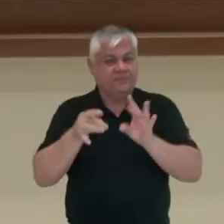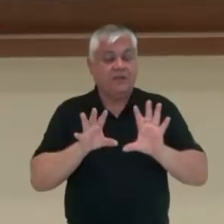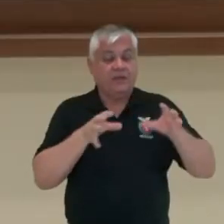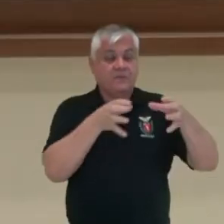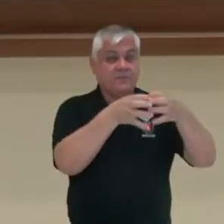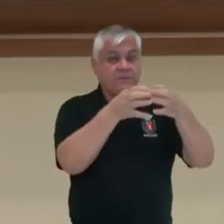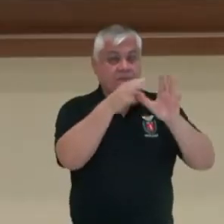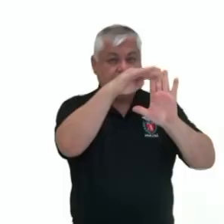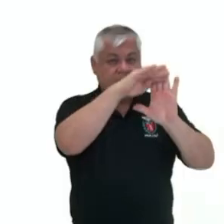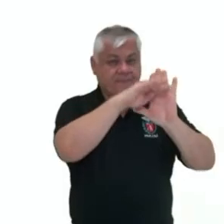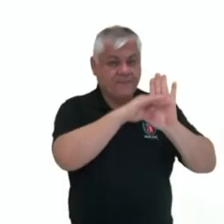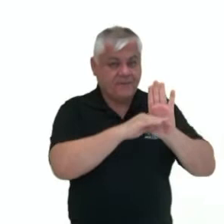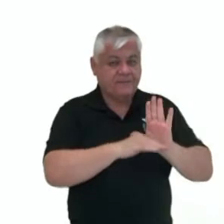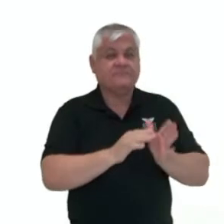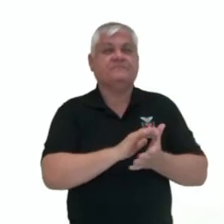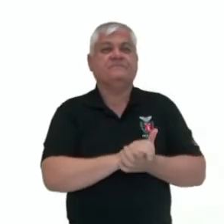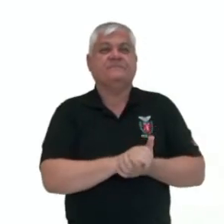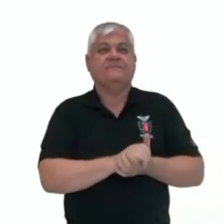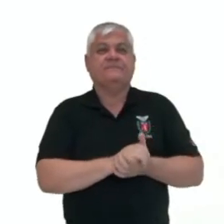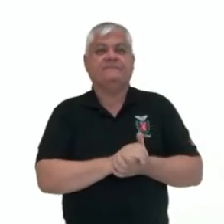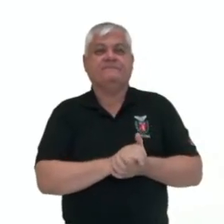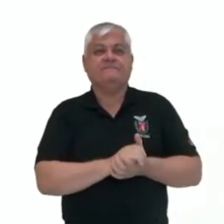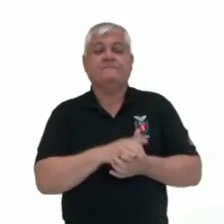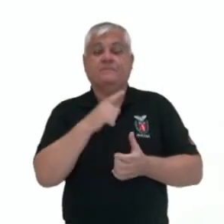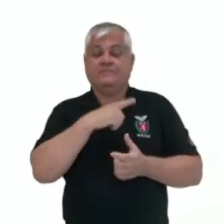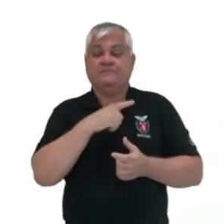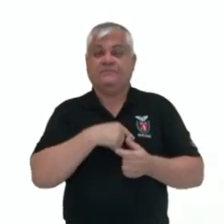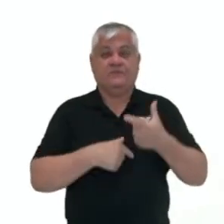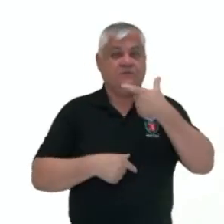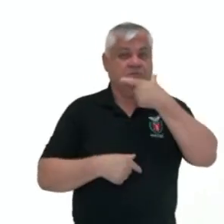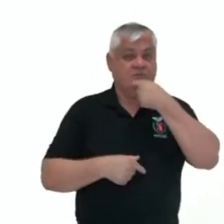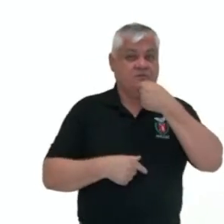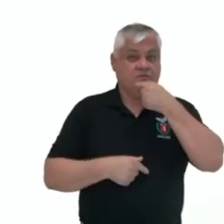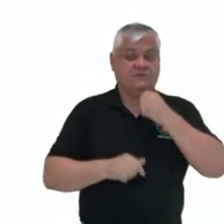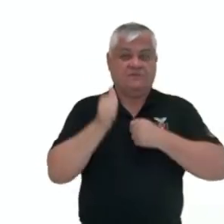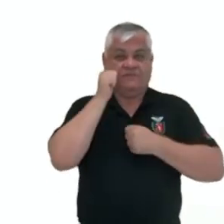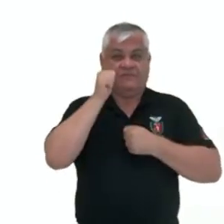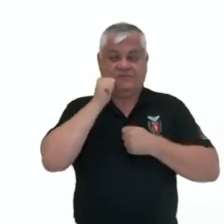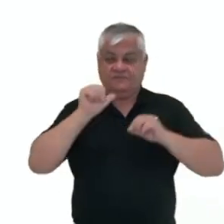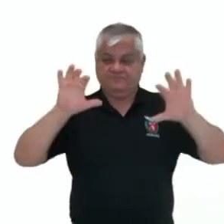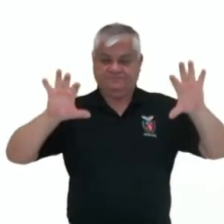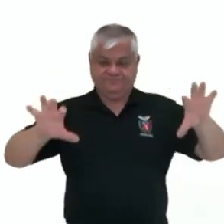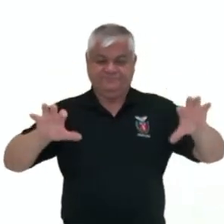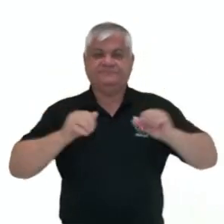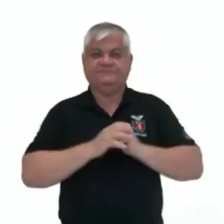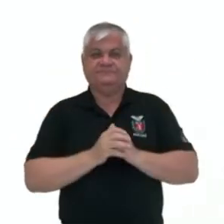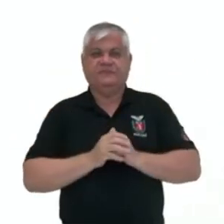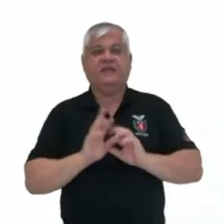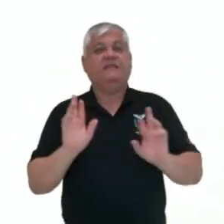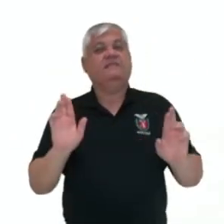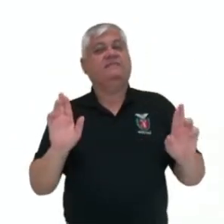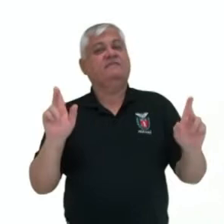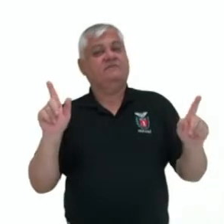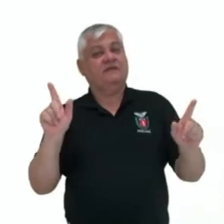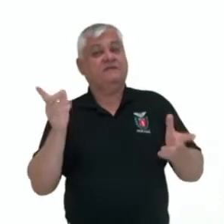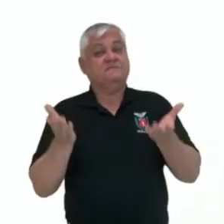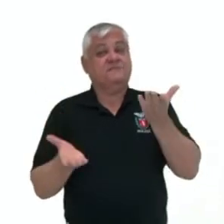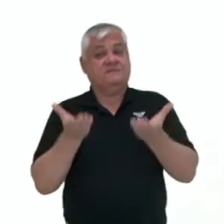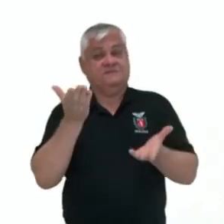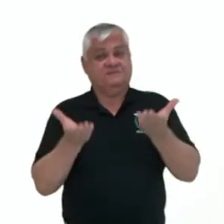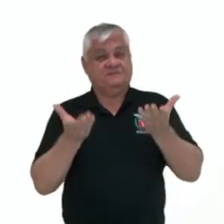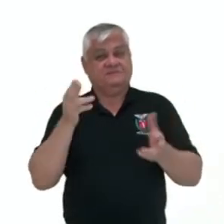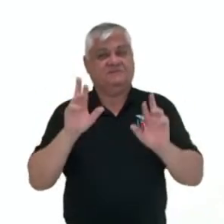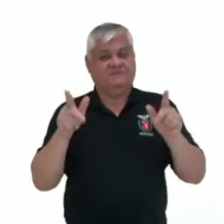boxe olímpico. Então, a gente tem no masculino e o feminino, e a pesagem ela é um pouquinho diferente do masculino e do